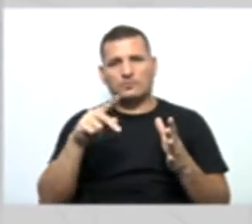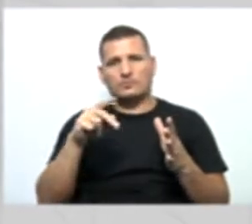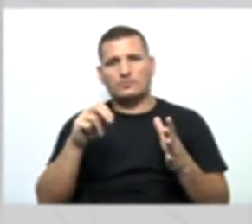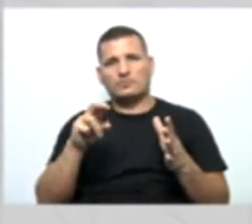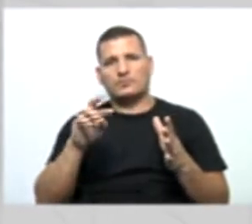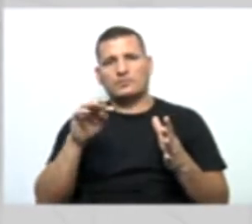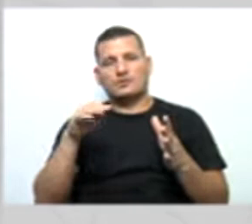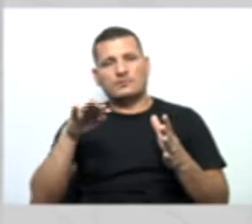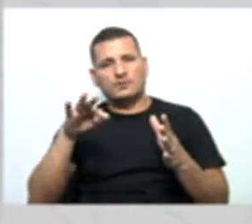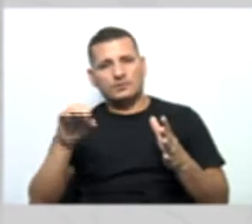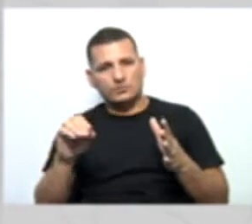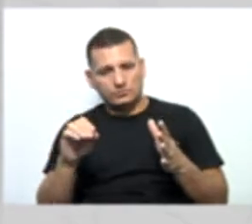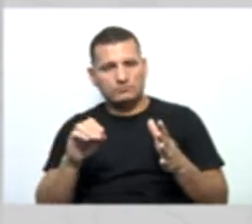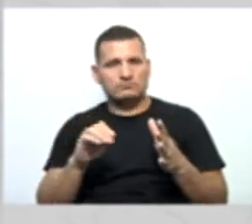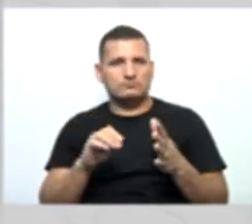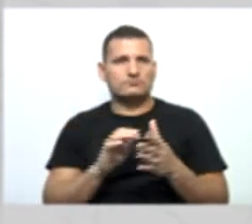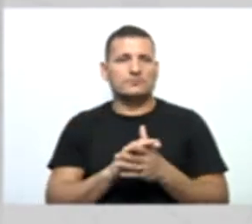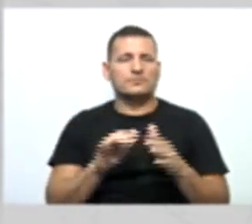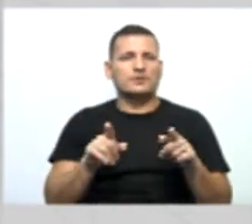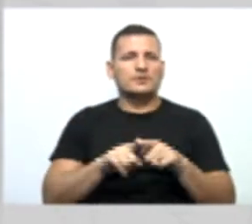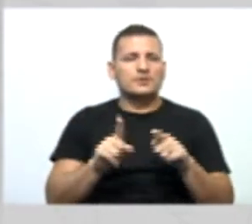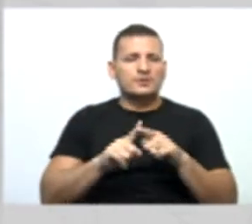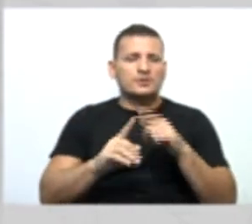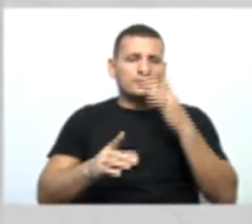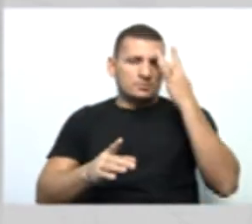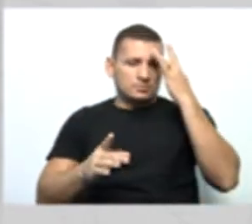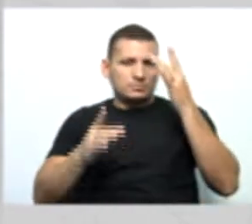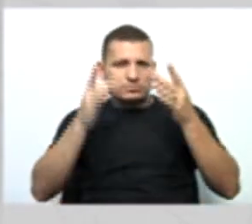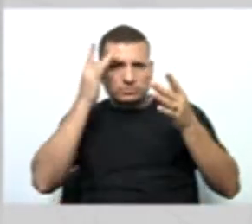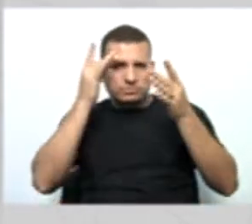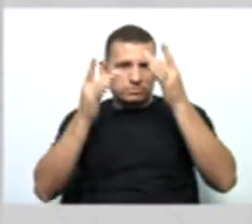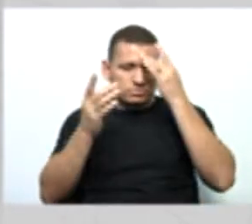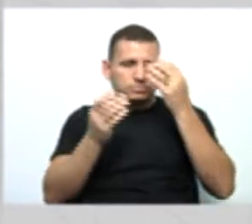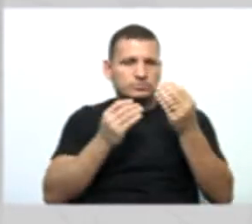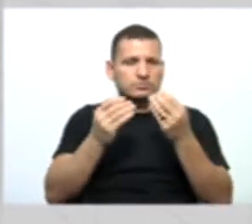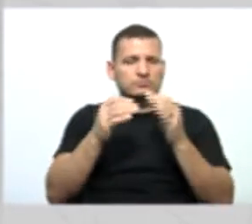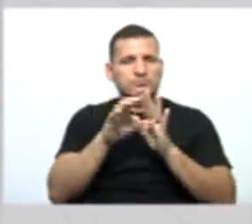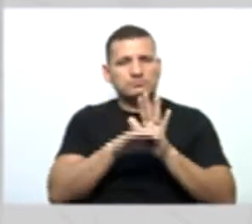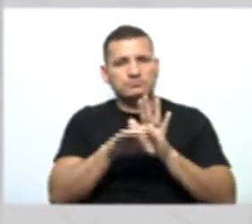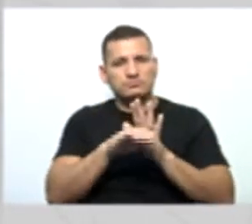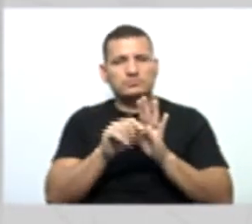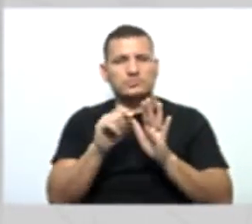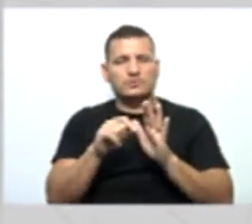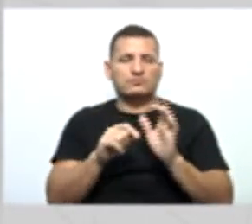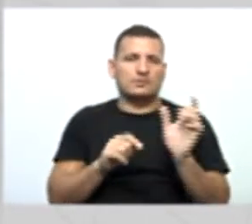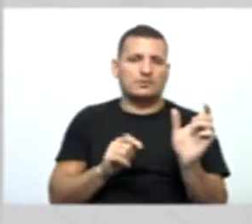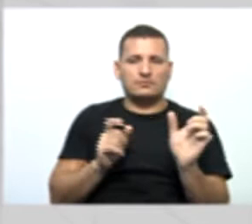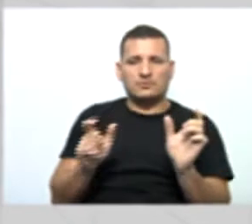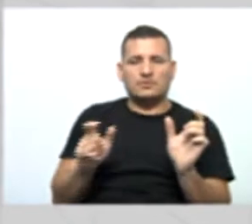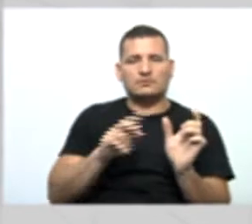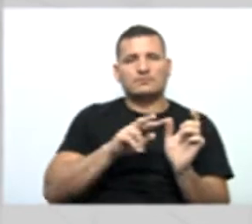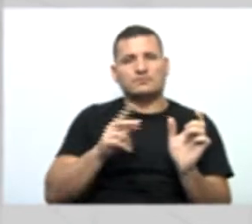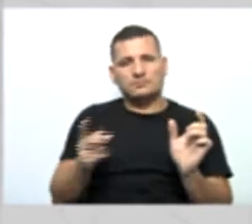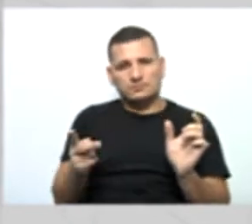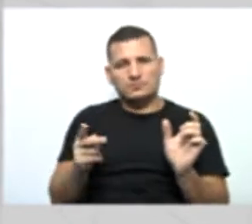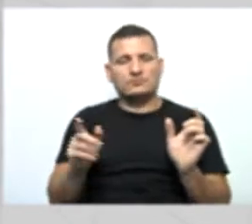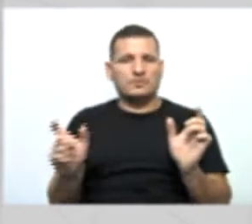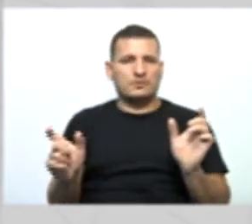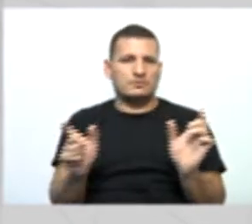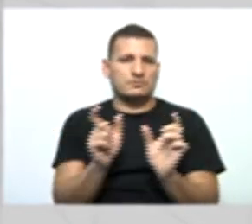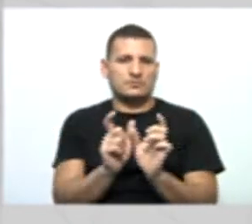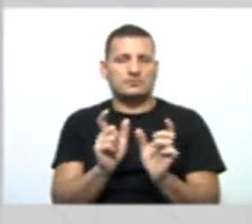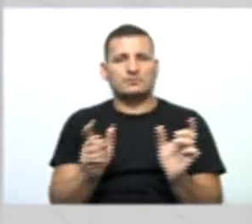aqui como assimilar os conceitos relacionados aos relacionamentos entre objetos, tais como herança,